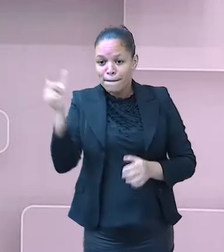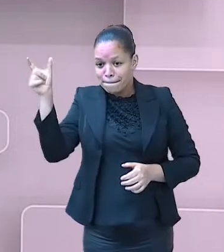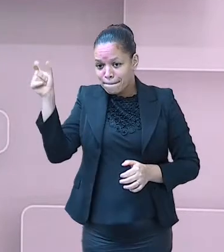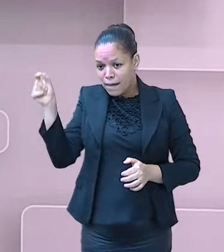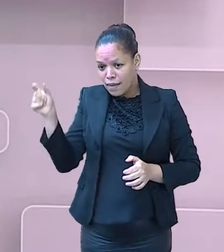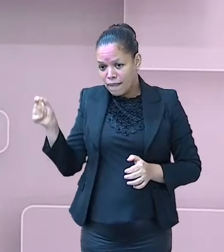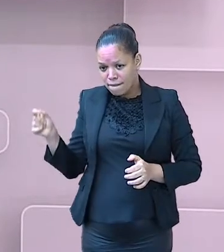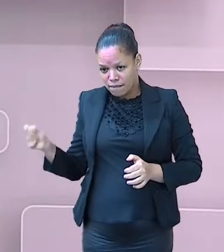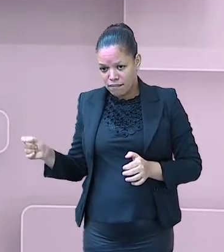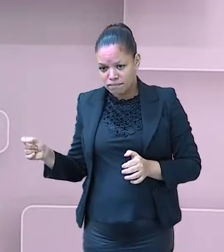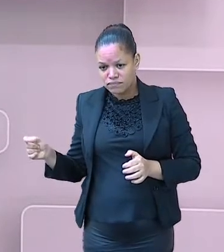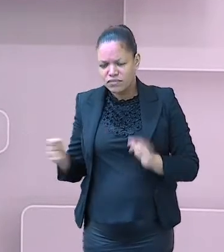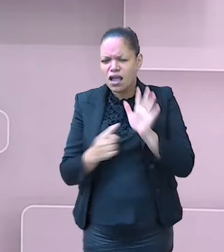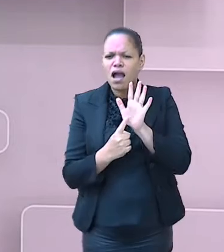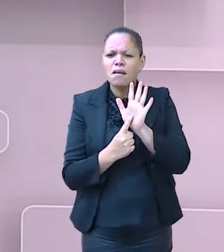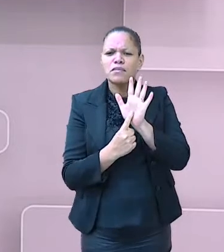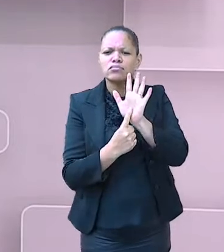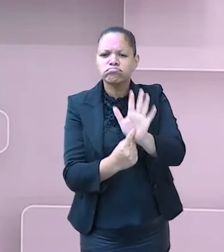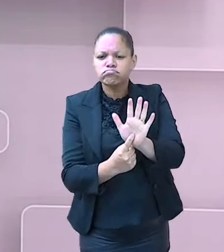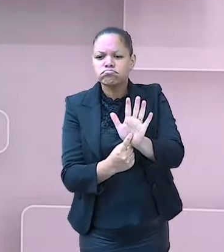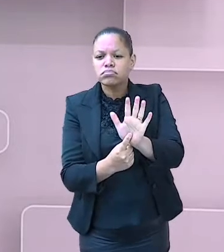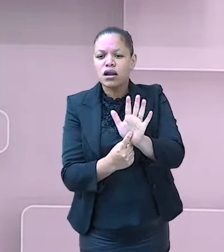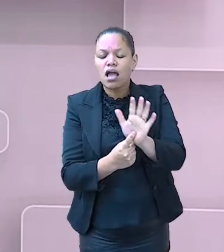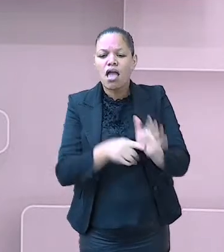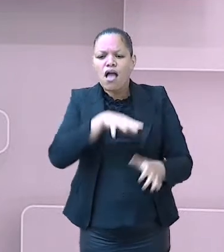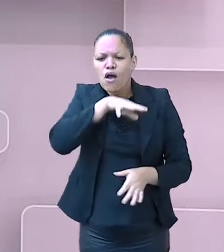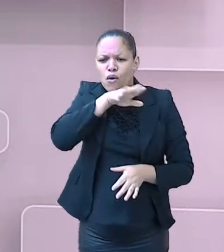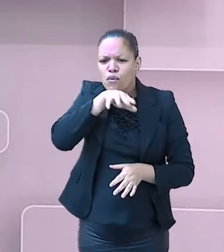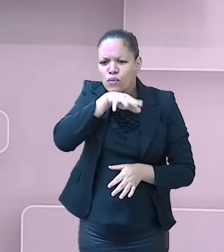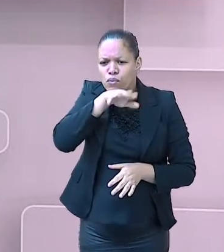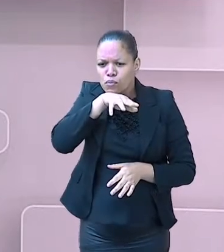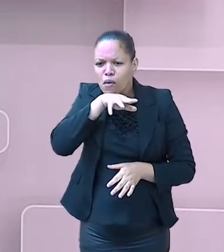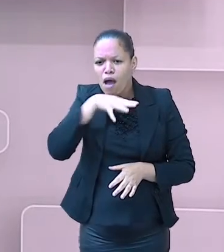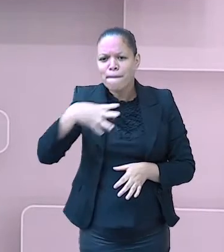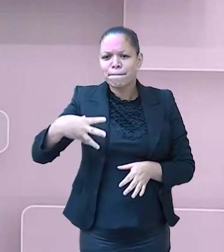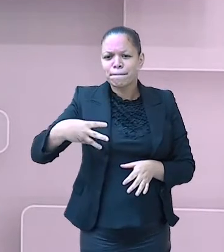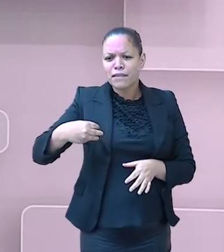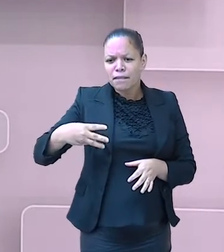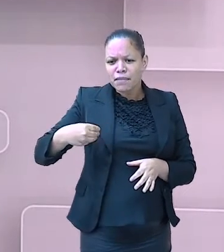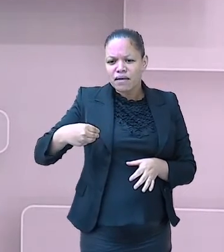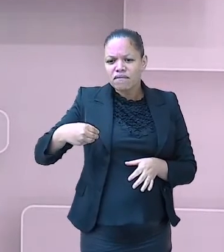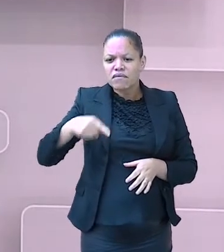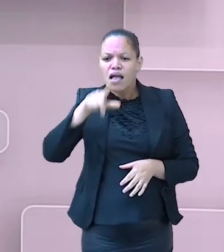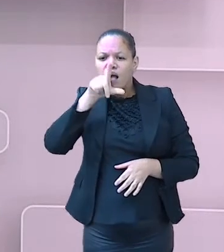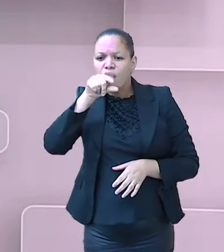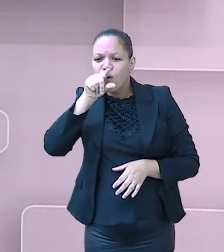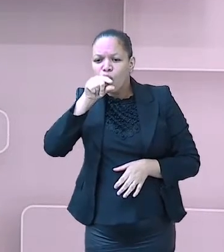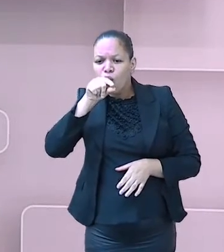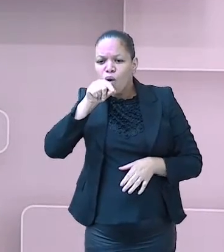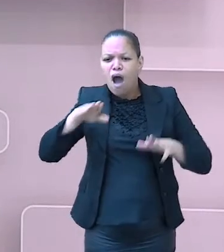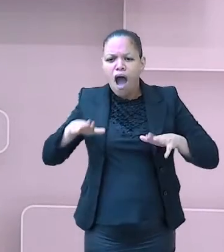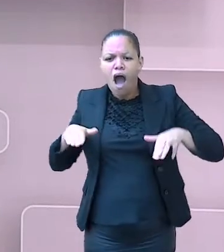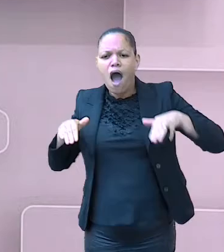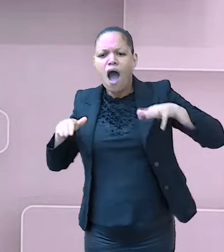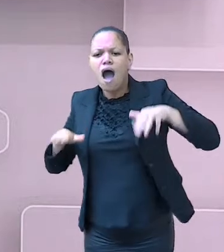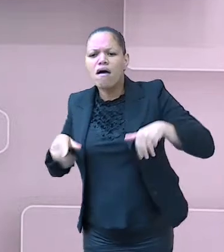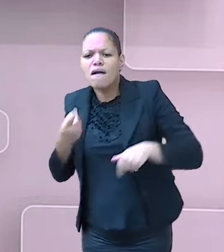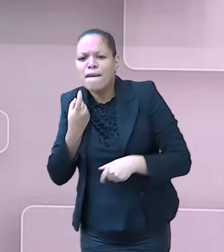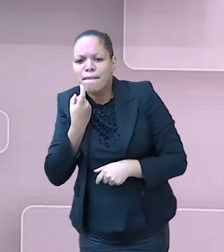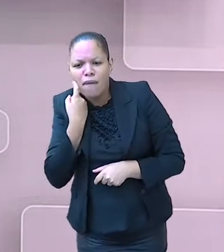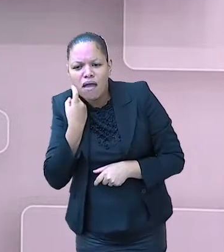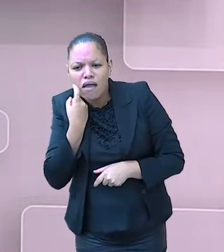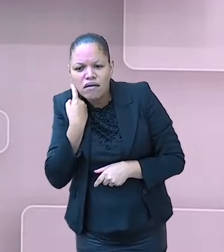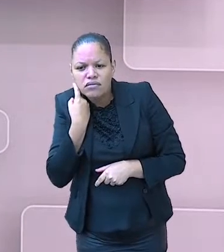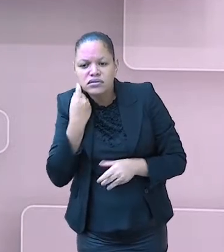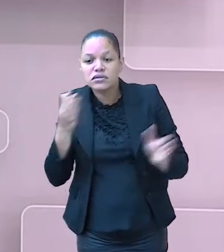aves, peixes e hoje nós vamos falar sobre répteis e anfíbios, terminando aqui a nossa parte